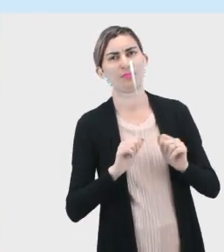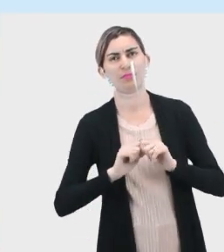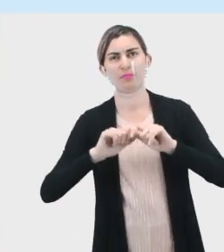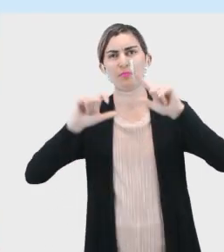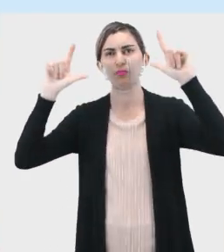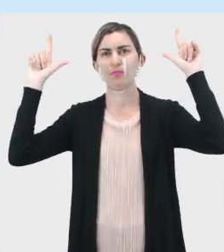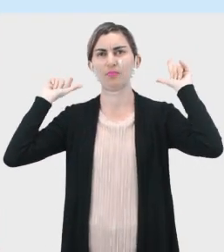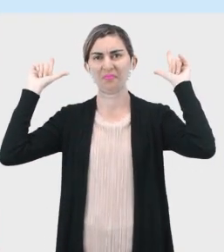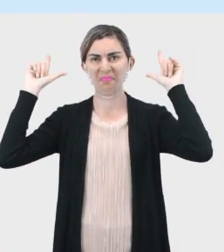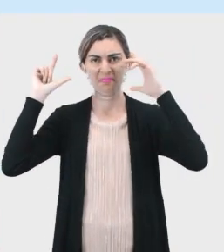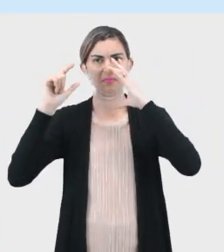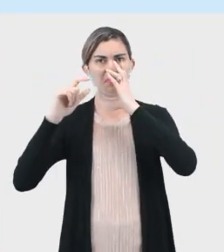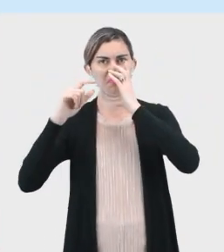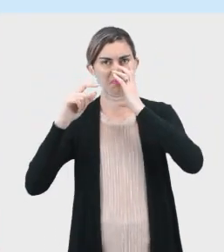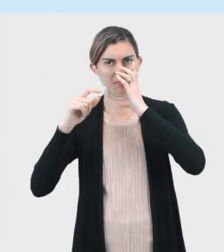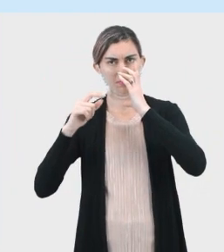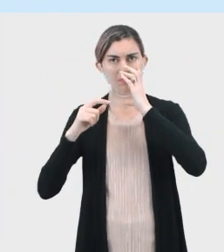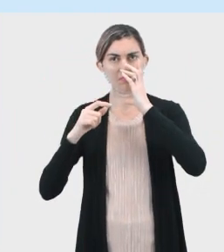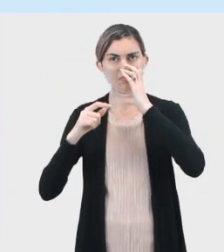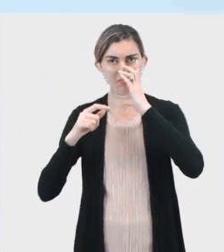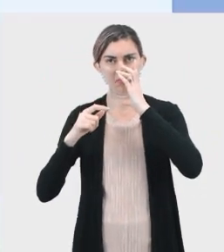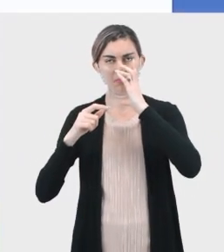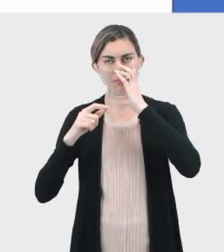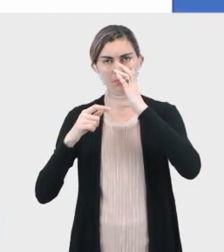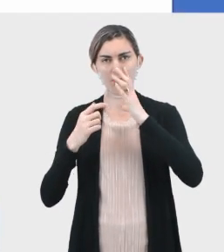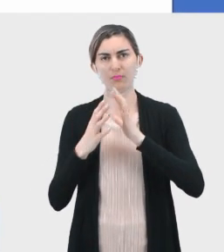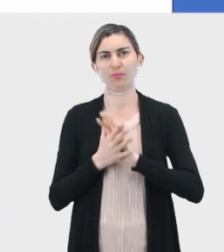próxima tela.